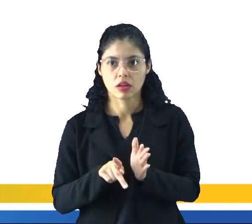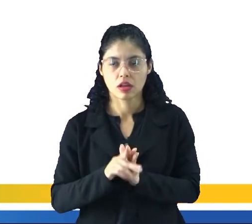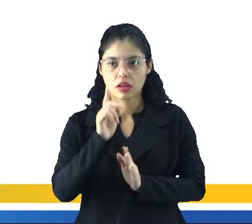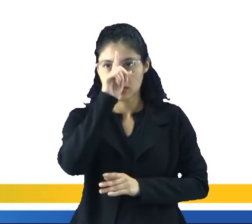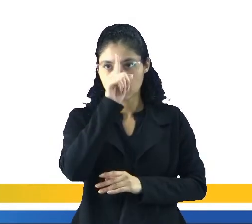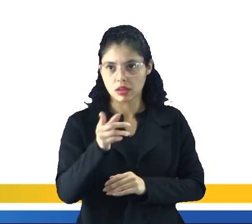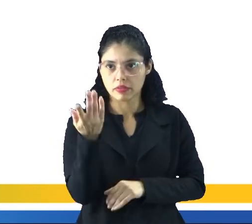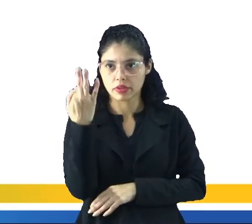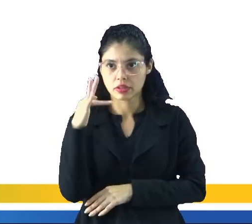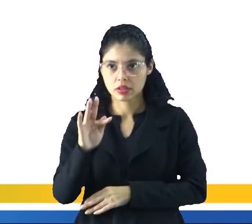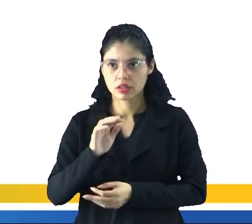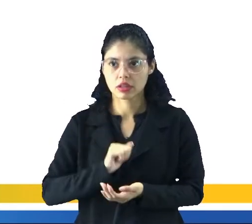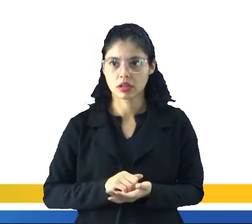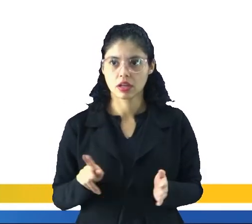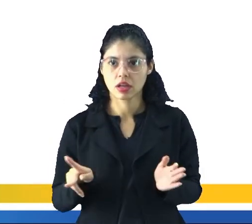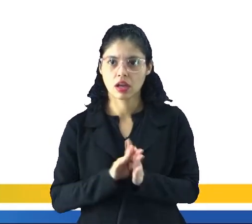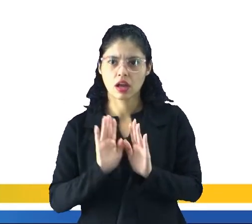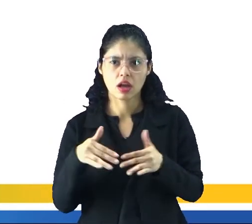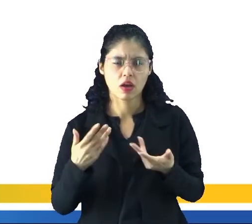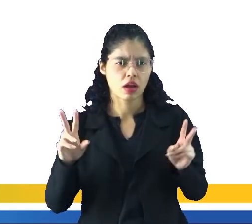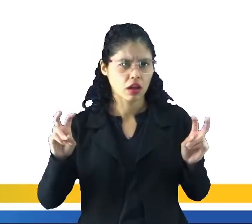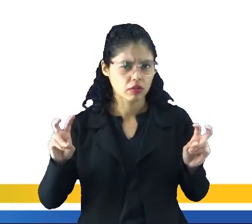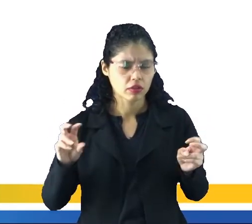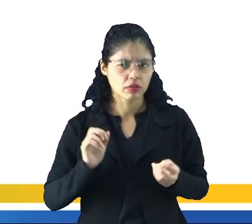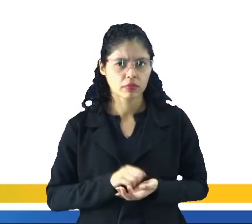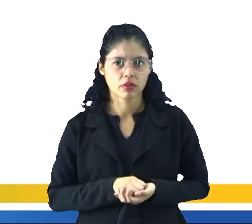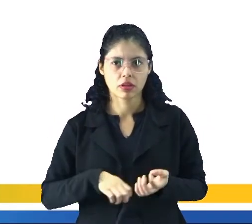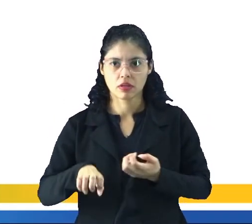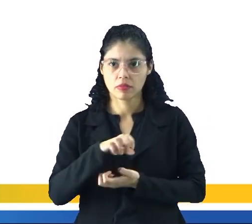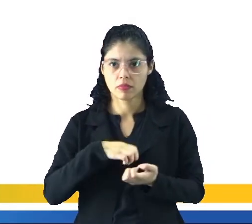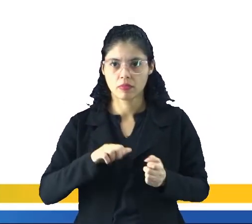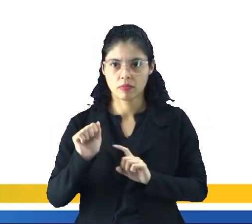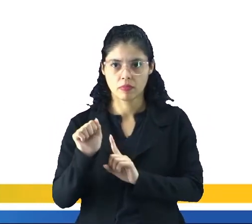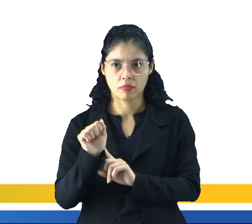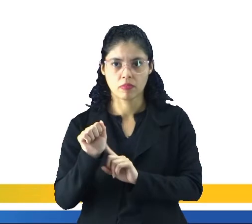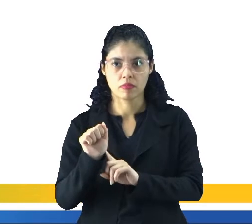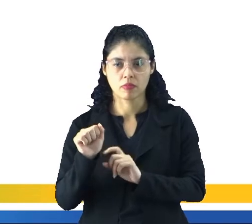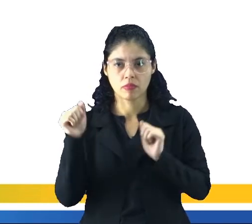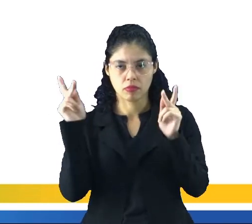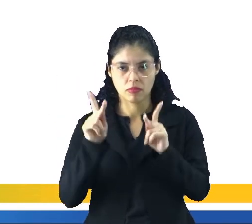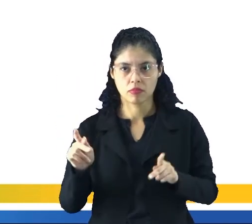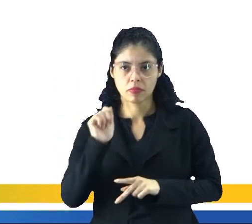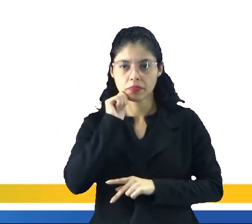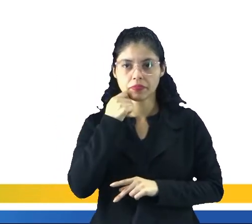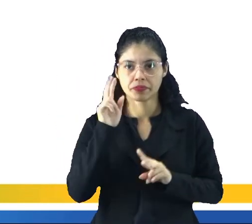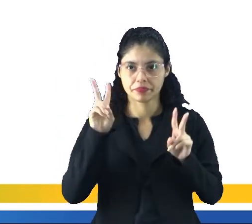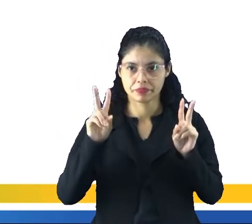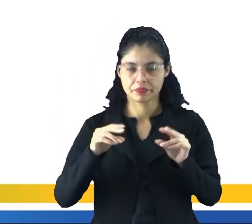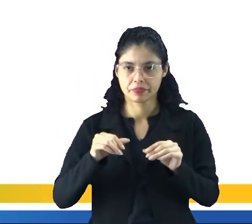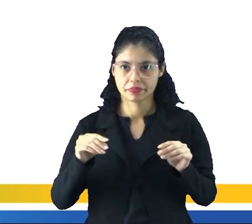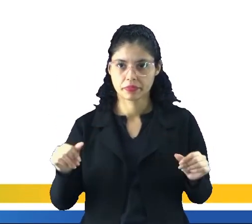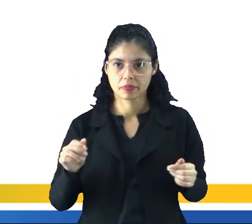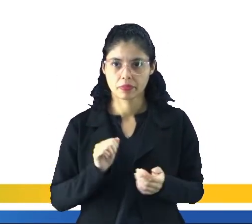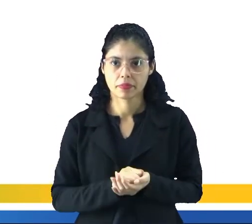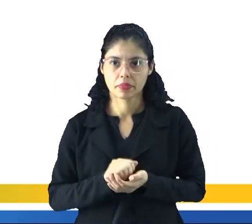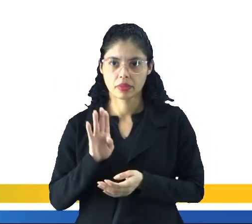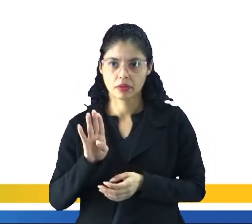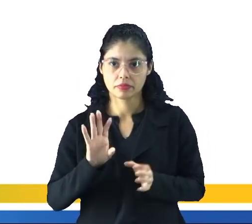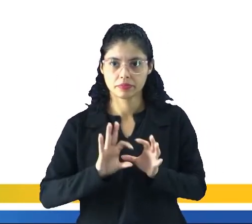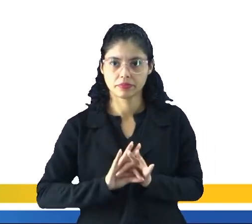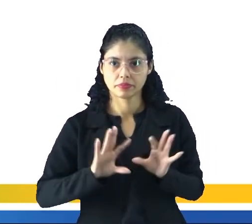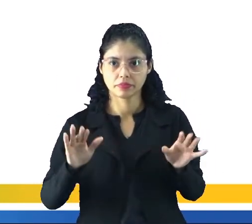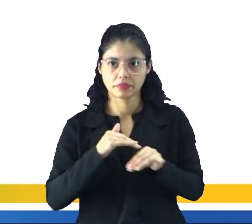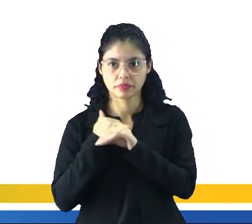francesa imortalizaram qual lema revolucionário? Letra A, paz, pão e terra. Letra